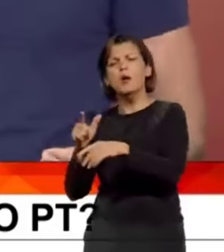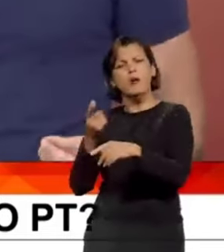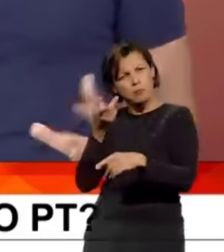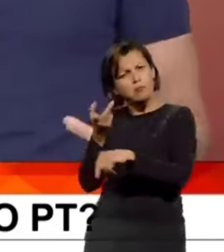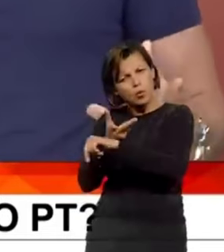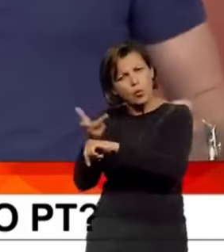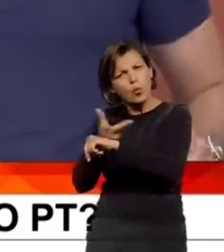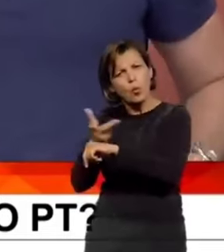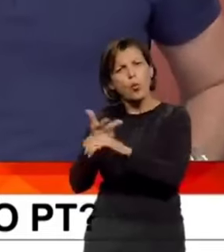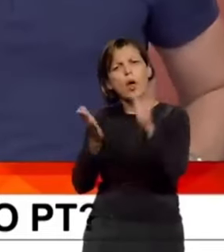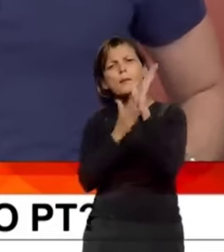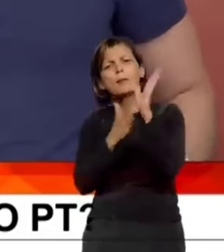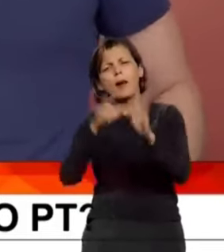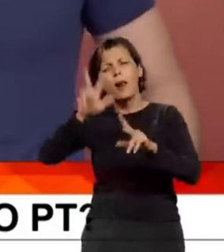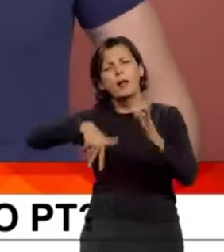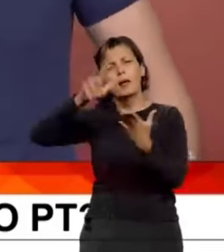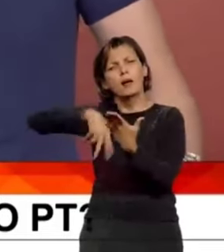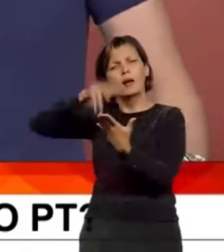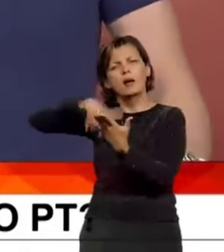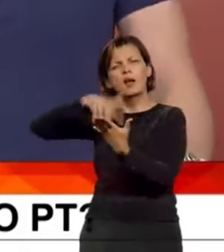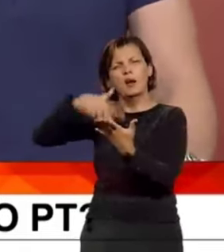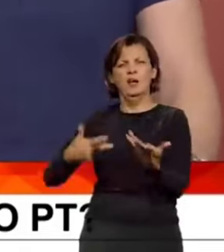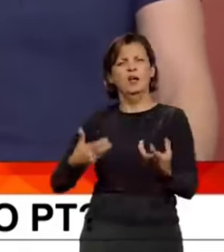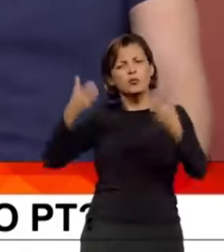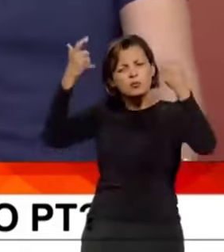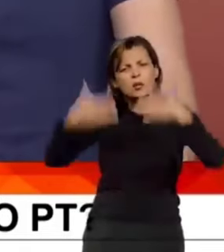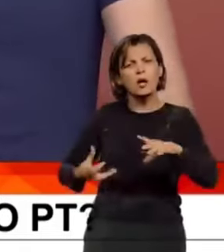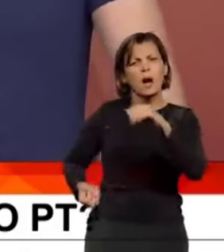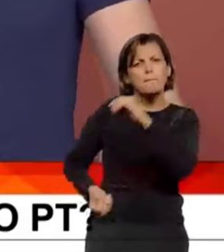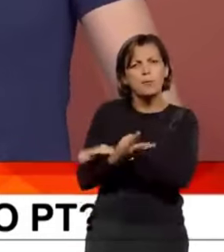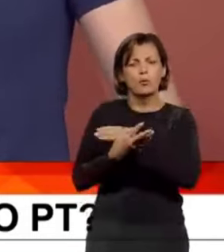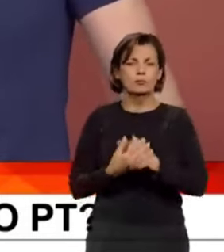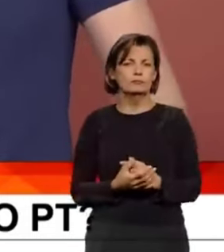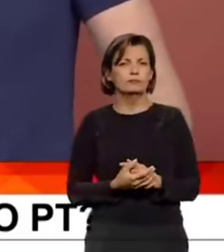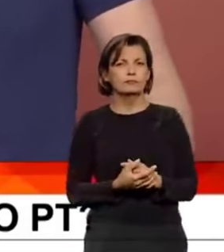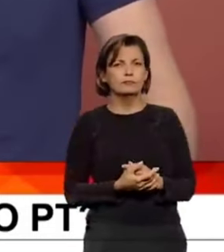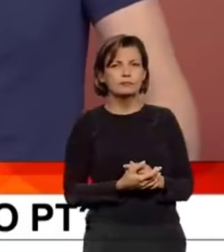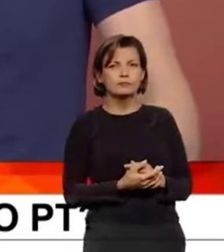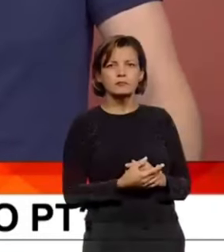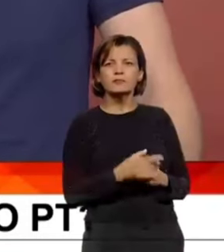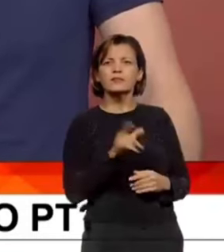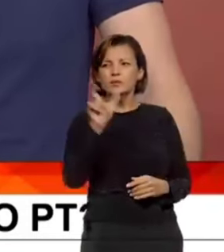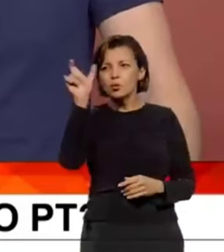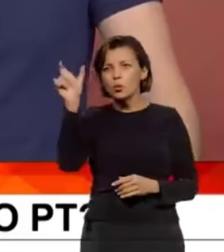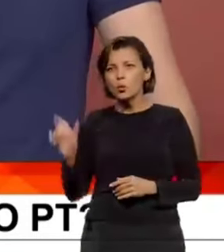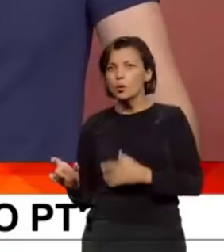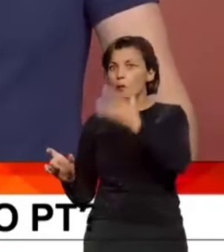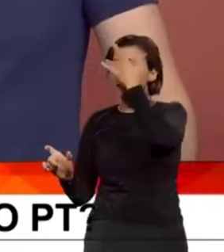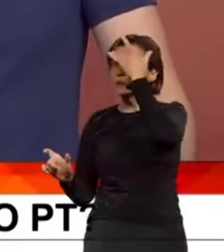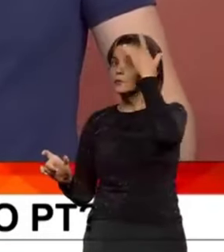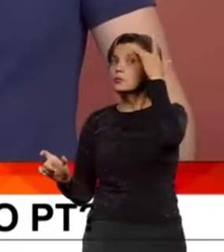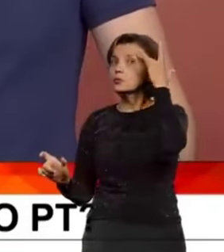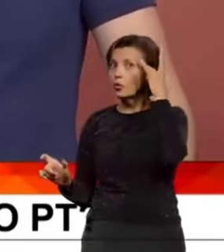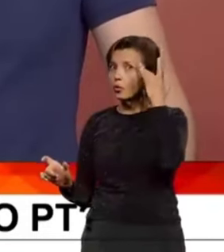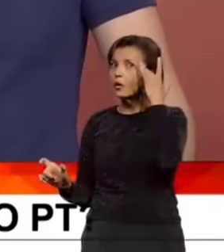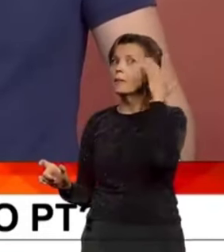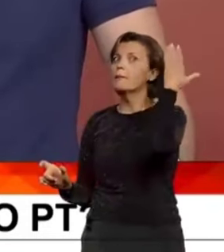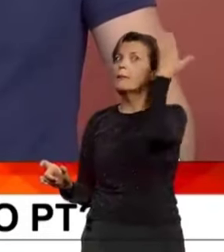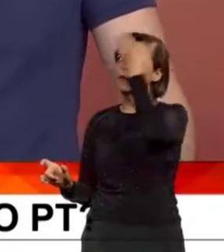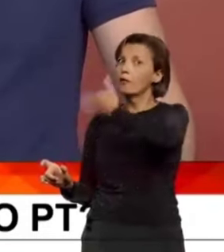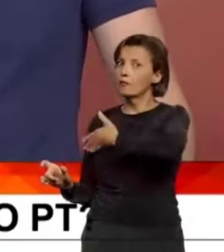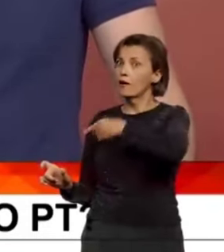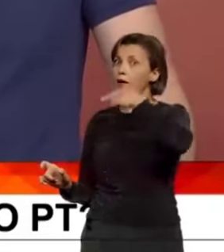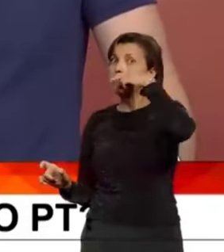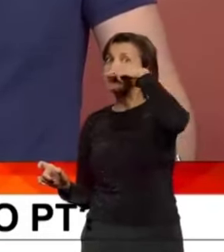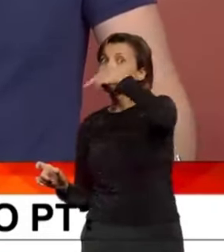se câncer que ter esse país a corrupção é um câncer do país agora delação premiada até lá são ela